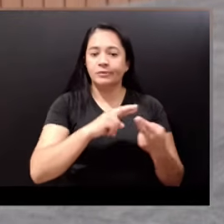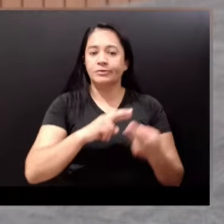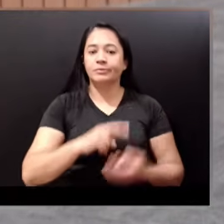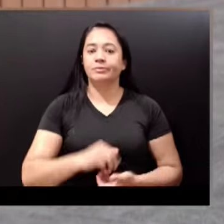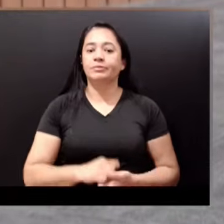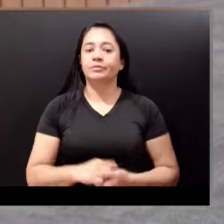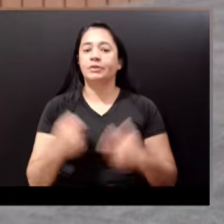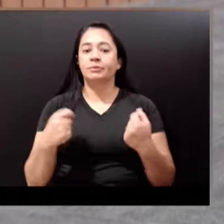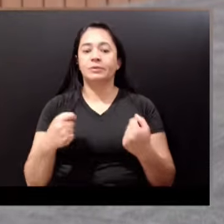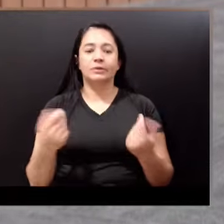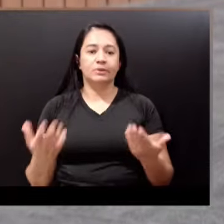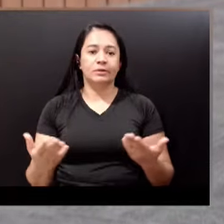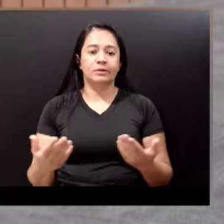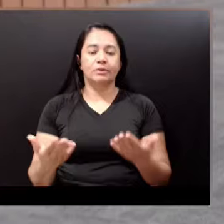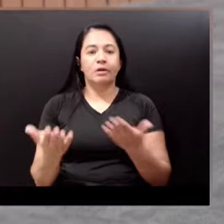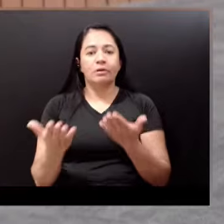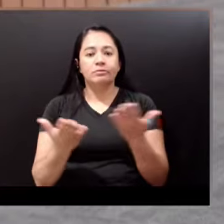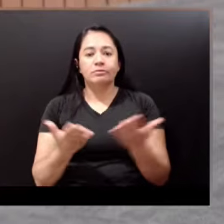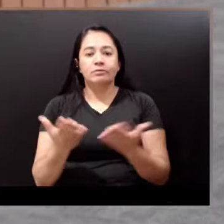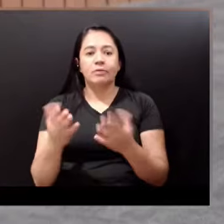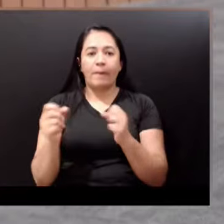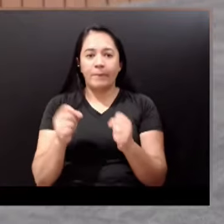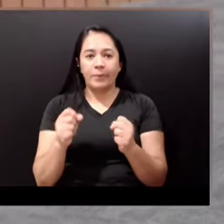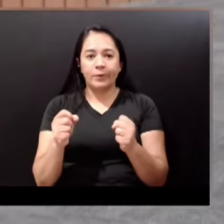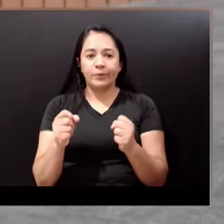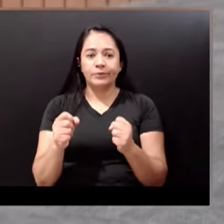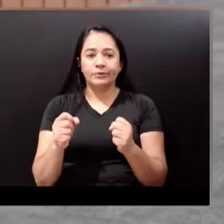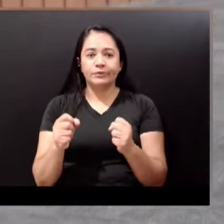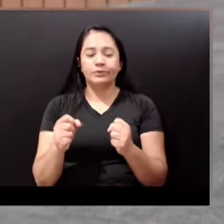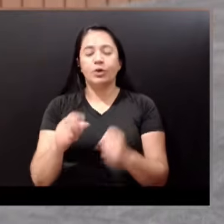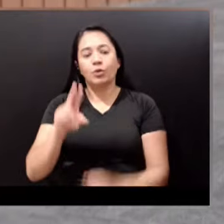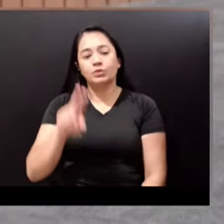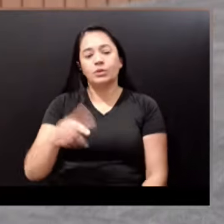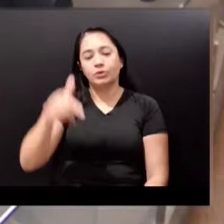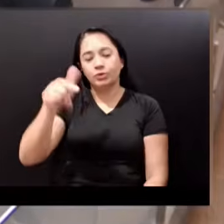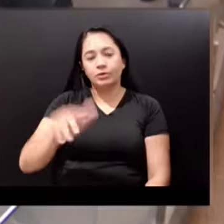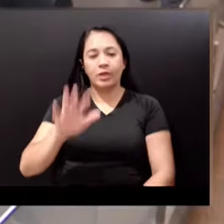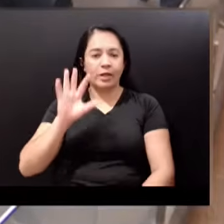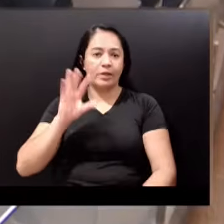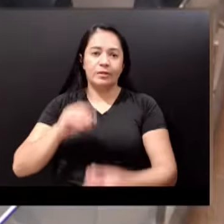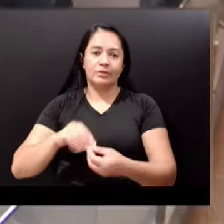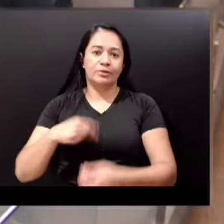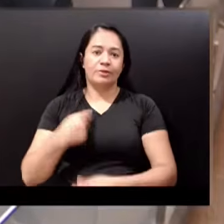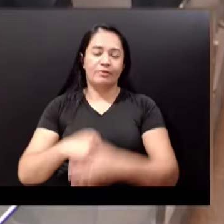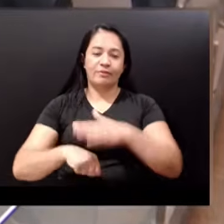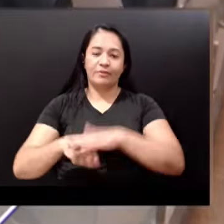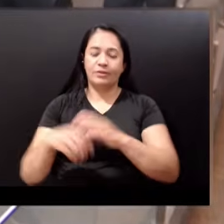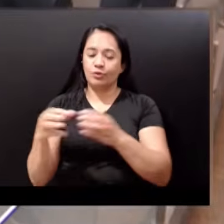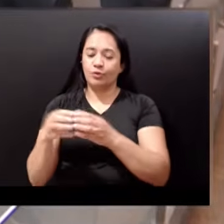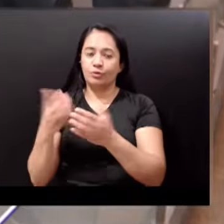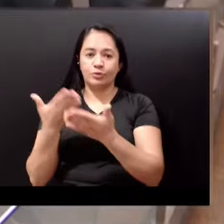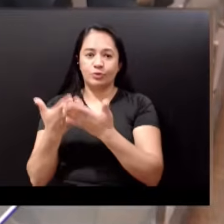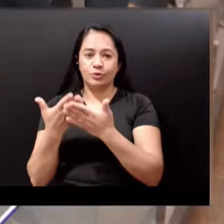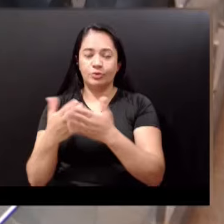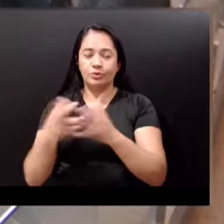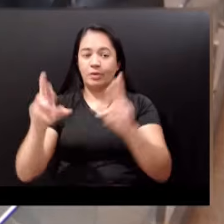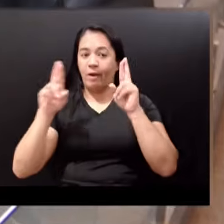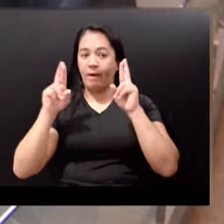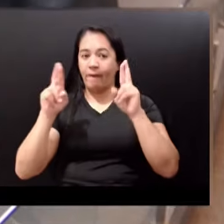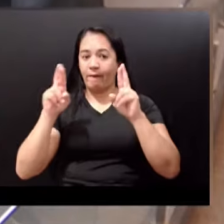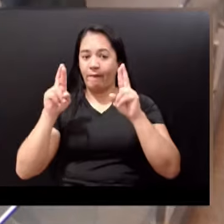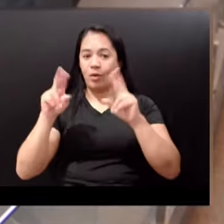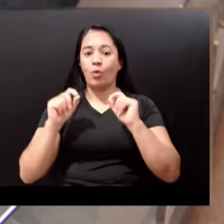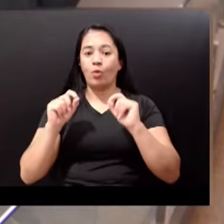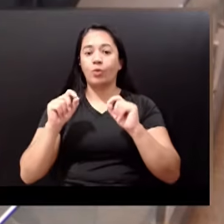ser tratado, que pode ser reutilizado. E é isso que nós vamos fazer na nossa comissão de estudos. A expectativa é que, com a comissão